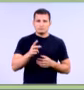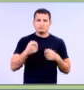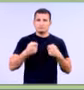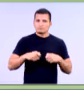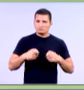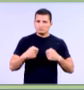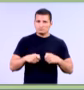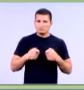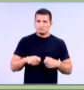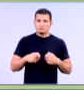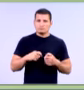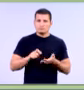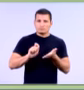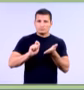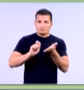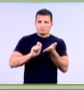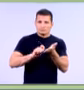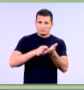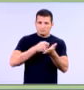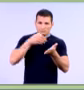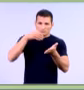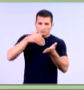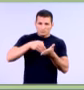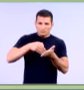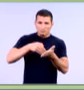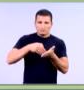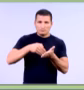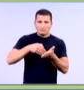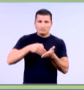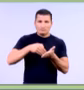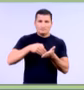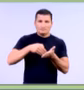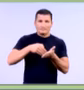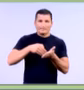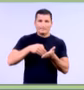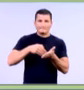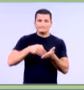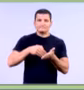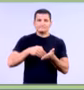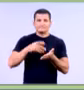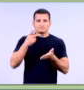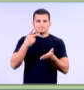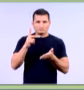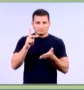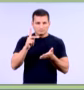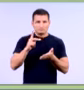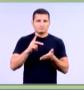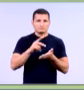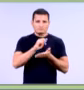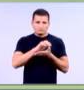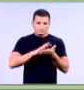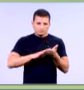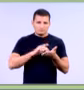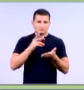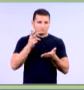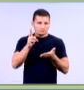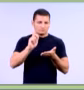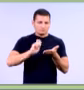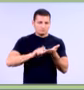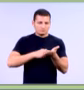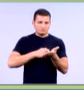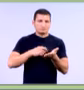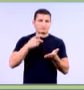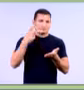deve assinar no final, tá certo? No final da sua mensagem, você sempre deve assinar e colocar o